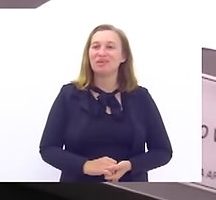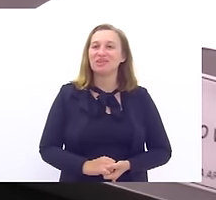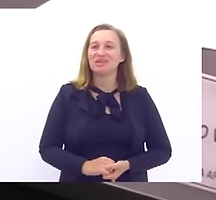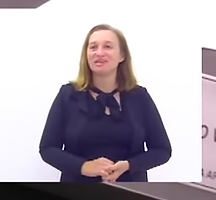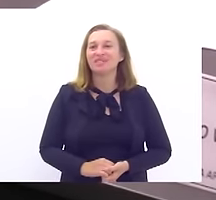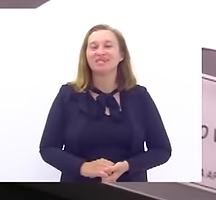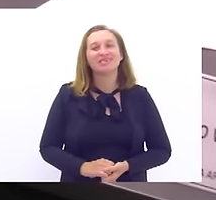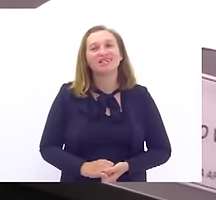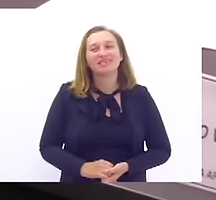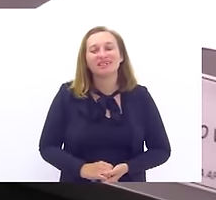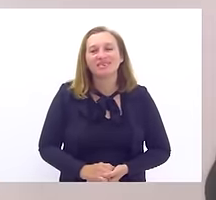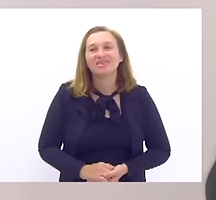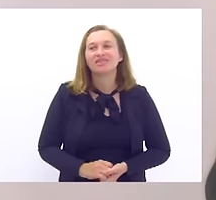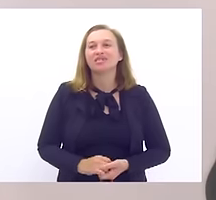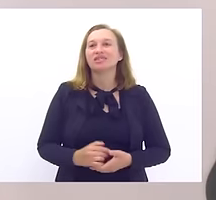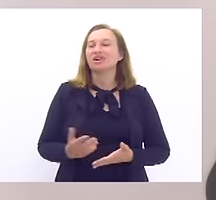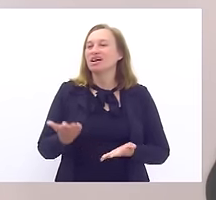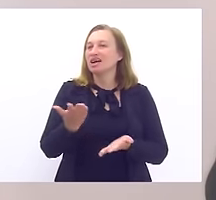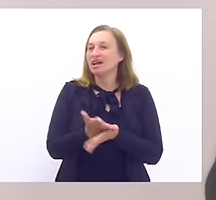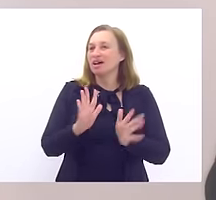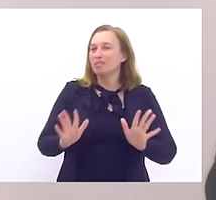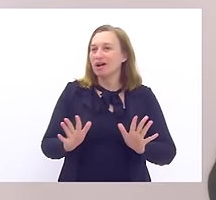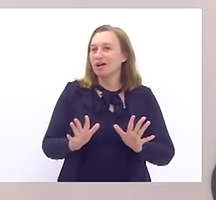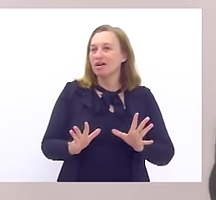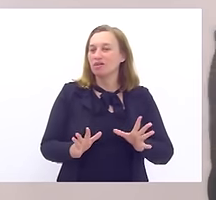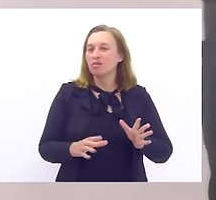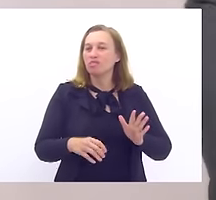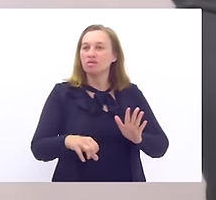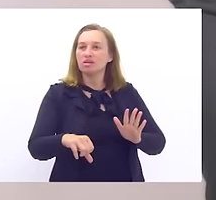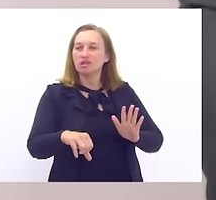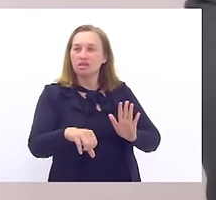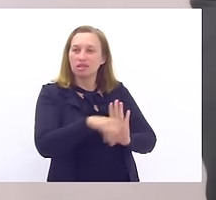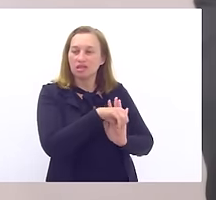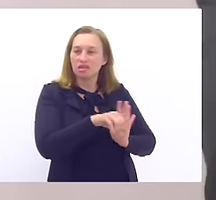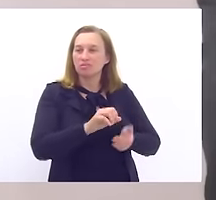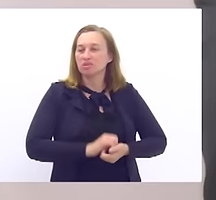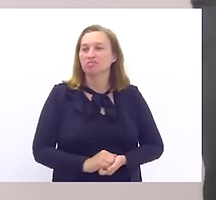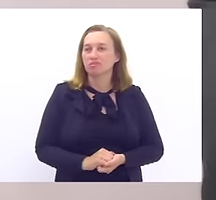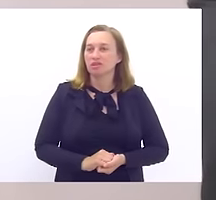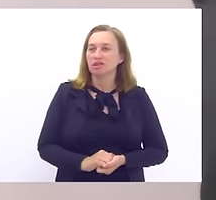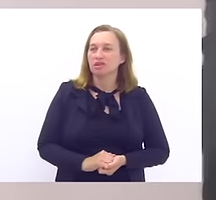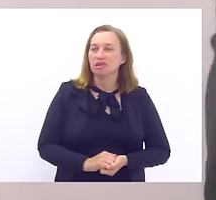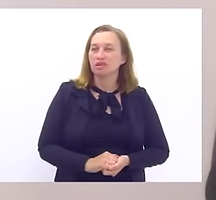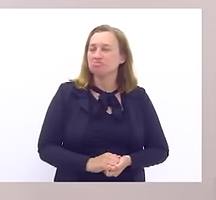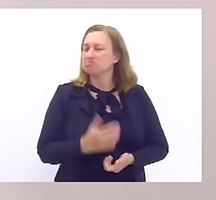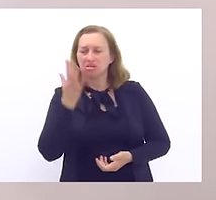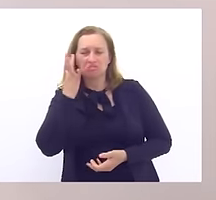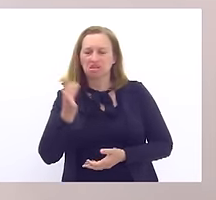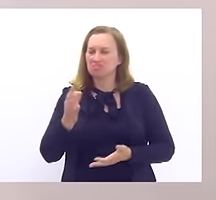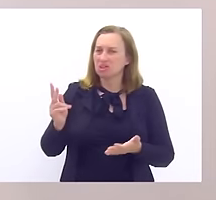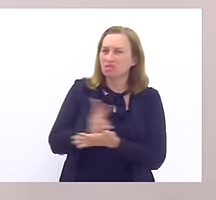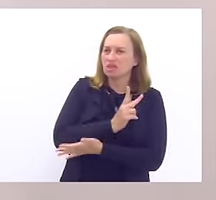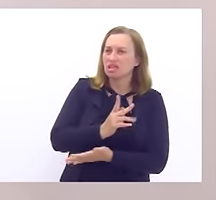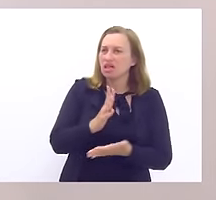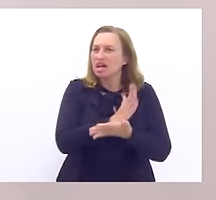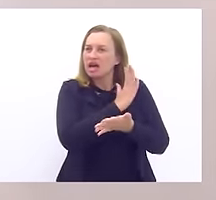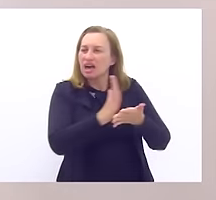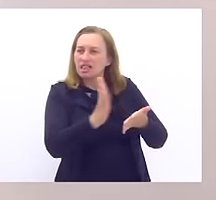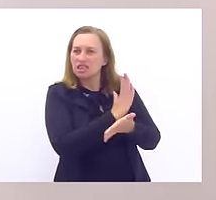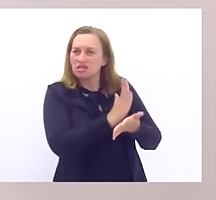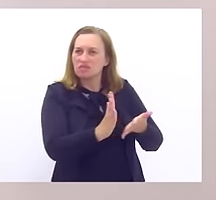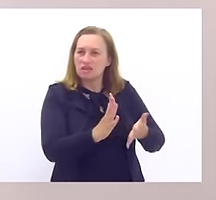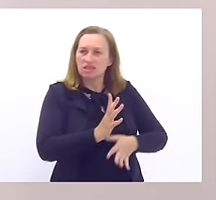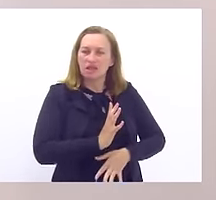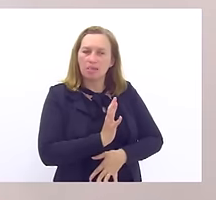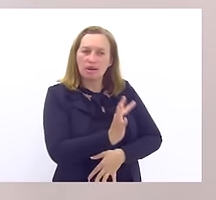não poder atuar determinadas infrações com essas operações covardes e municípios que aí a gente não tem a gente não sabe nem o que tá acontecendo às vezes num Cantão na Machado